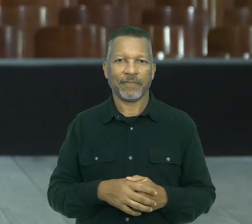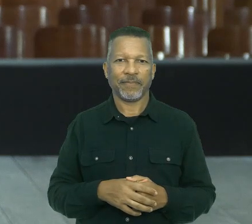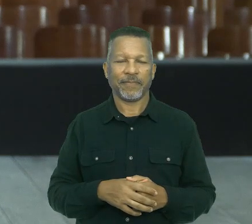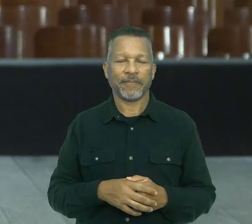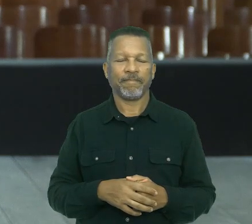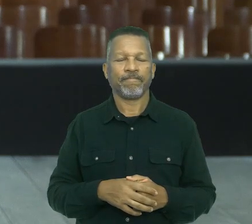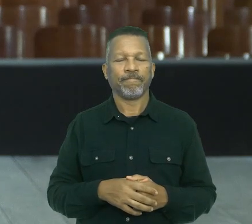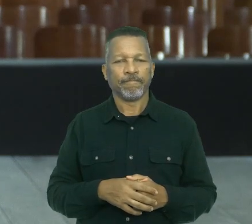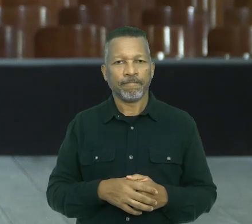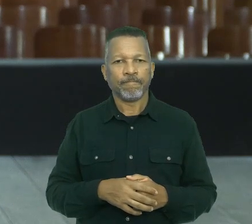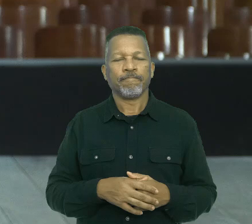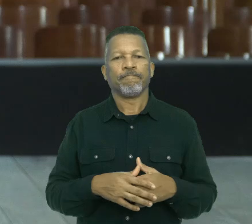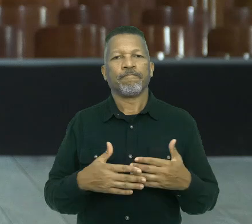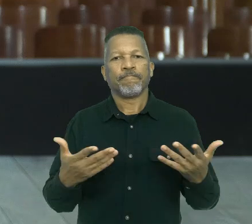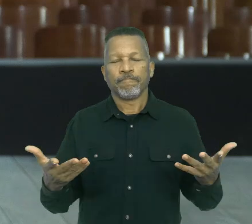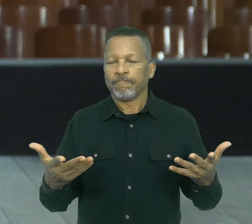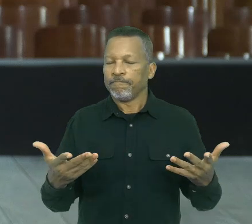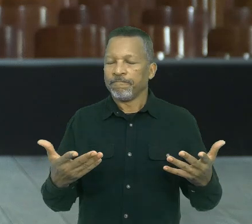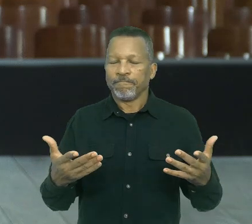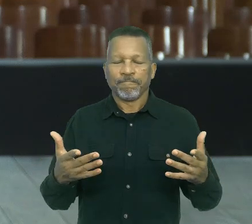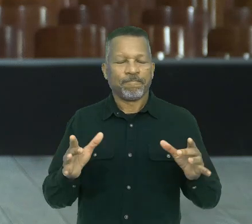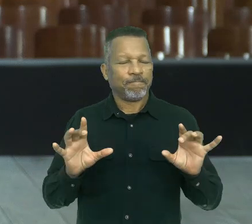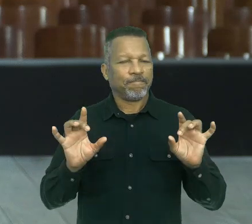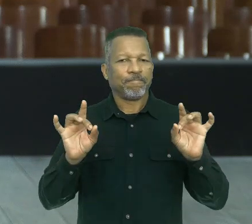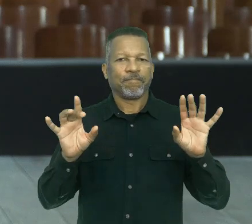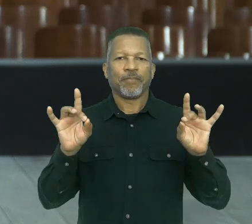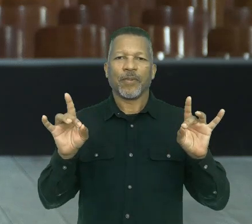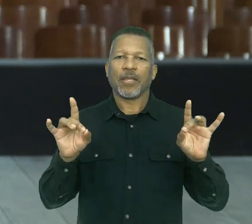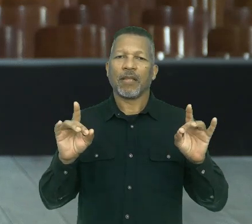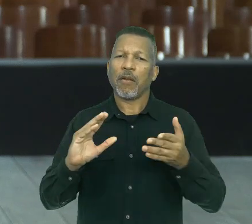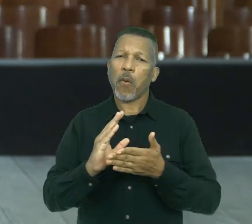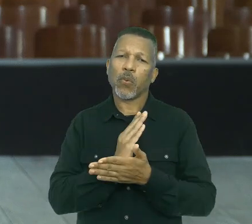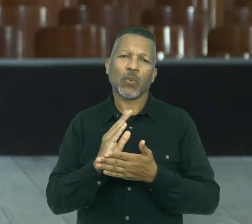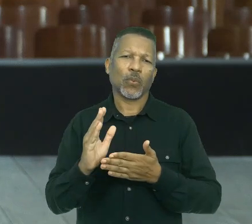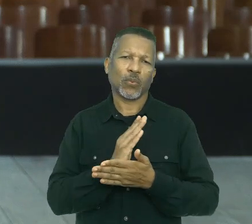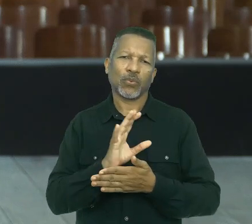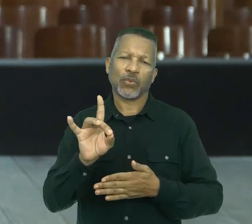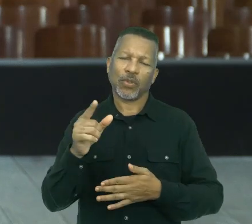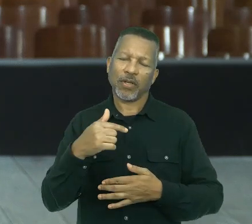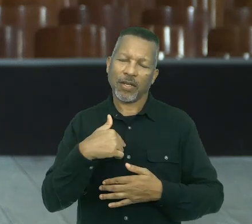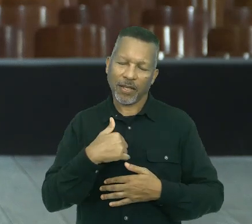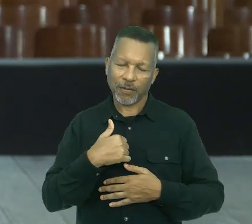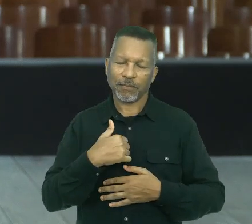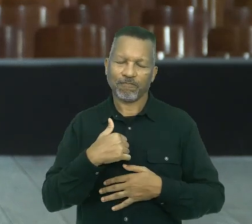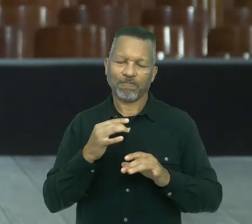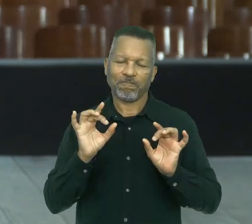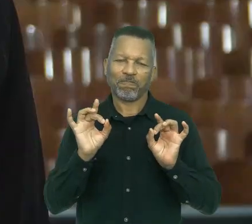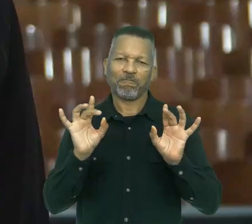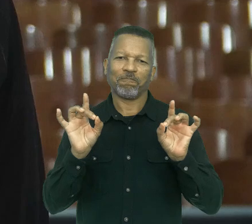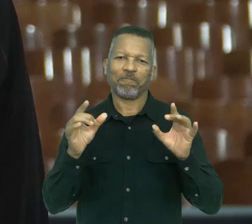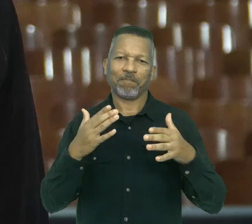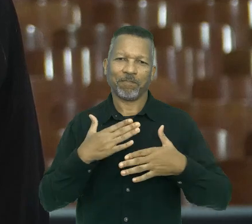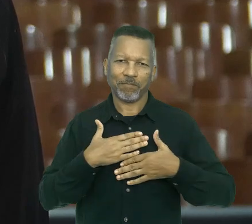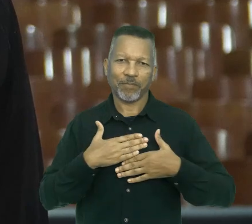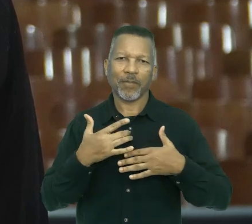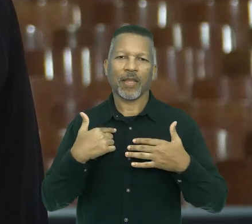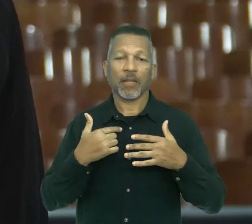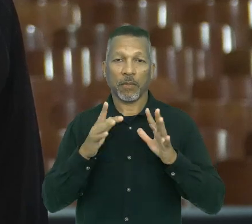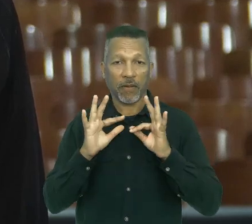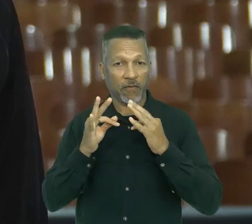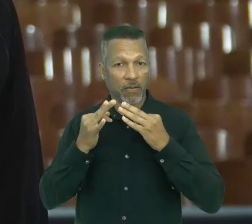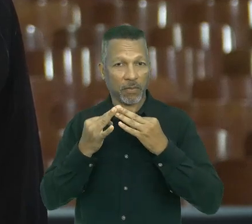E isso é um privilégio, né? Eu acho que é para poucos. Eu me considero muito privilegiada por causa disso. A história da minha